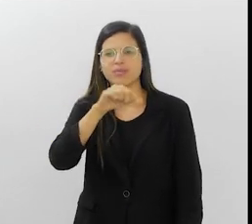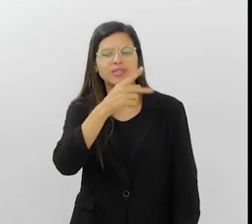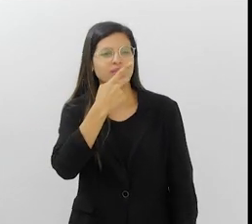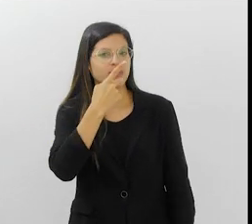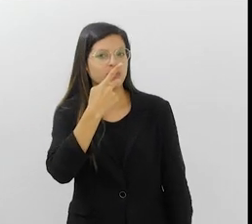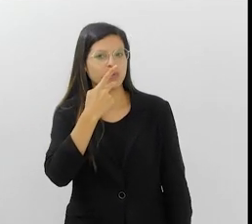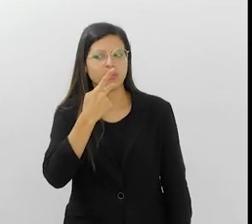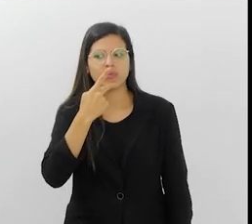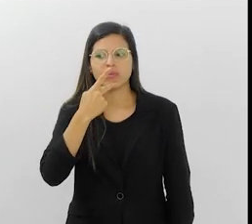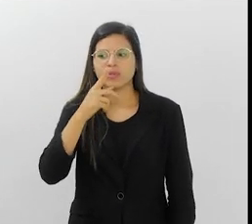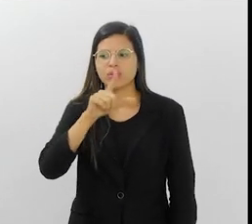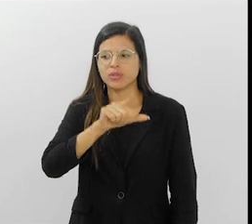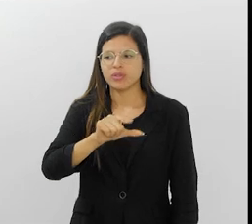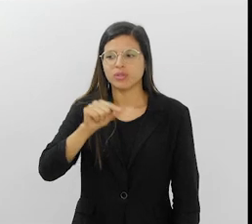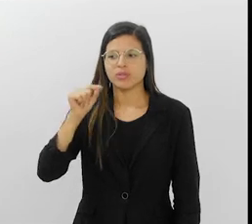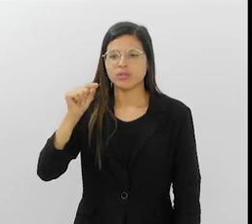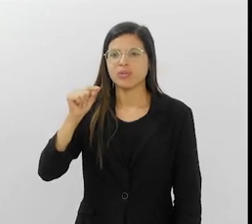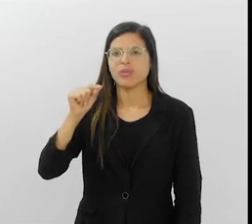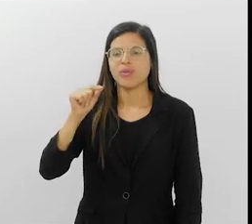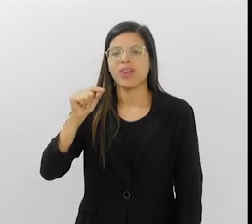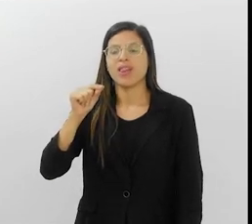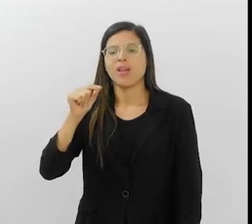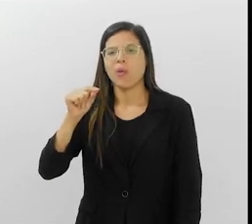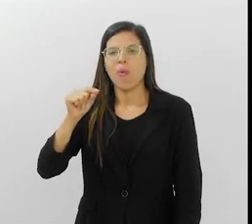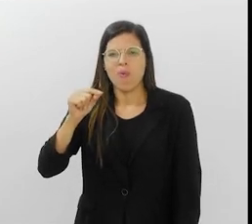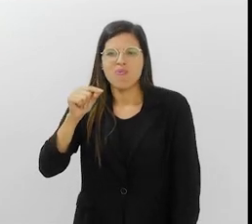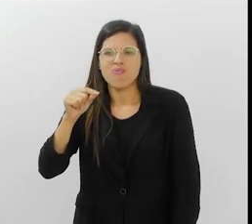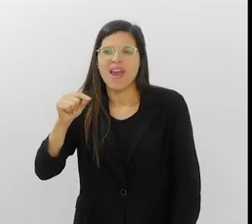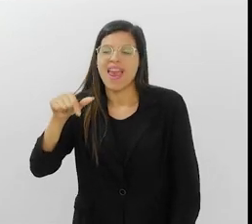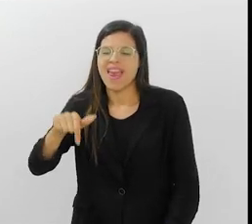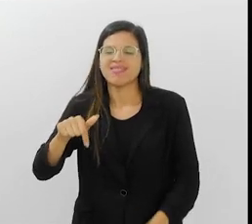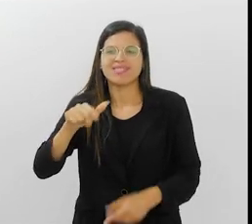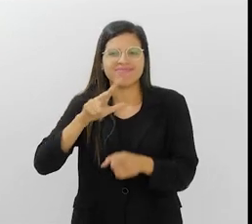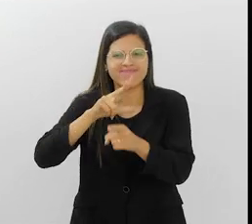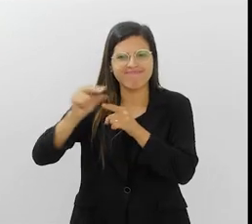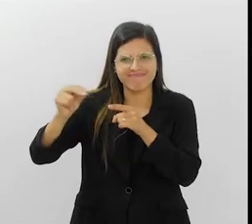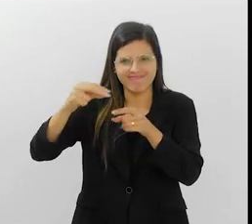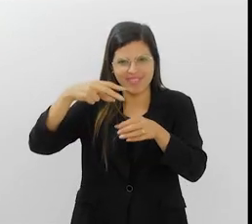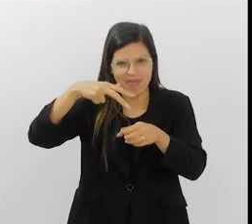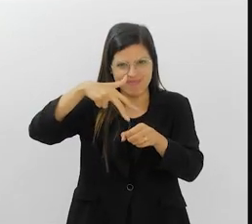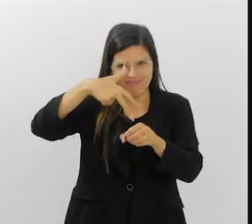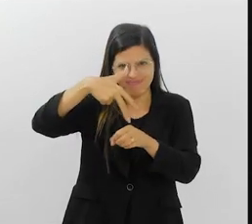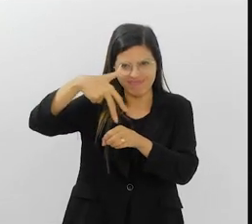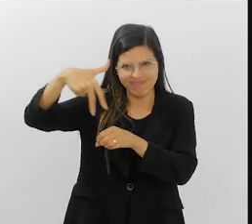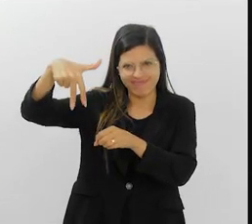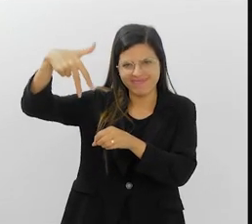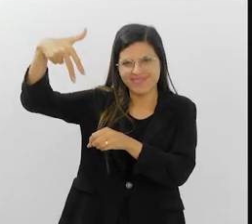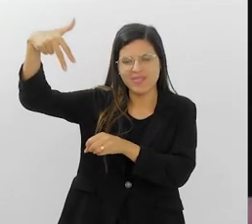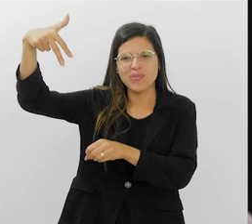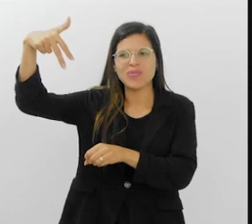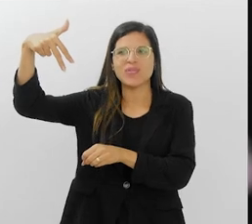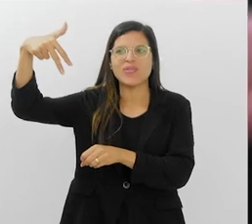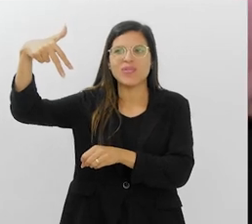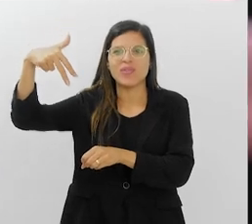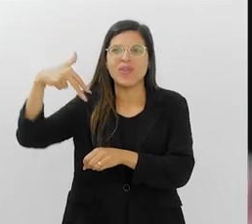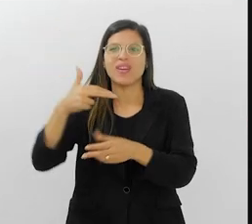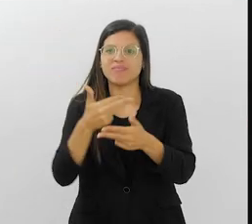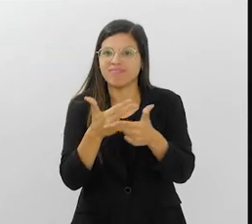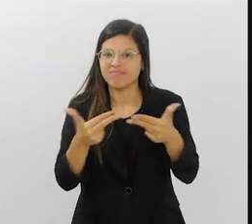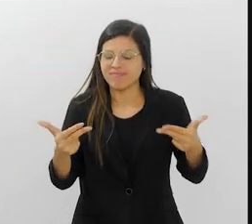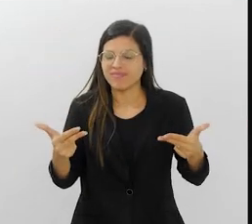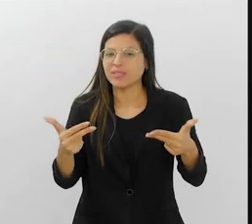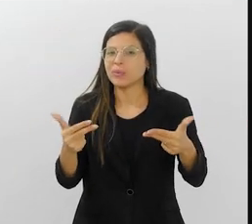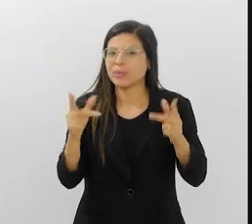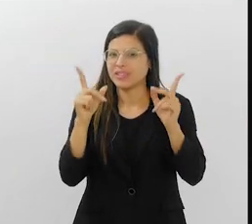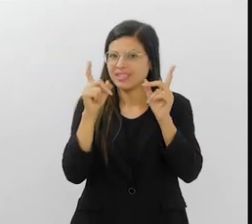voar. Você ganha na Grande Rio num carnaval que o homem voou. Que o homem voou. Uma das coisas mais doidas que eu já